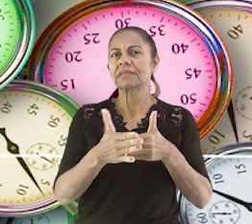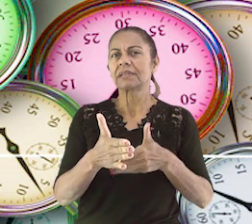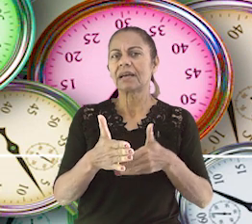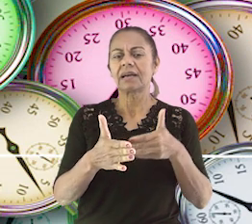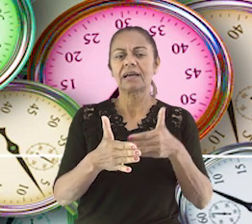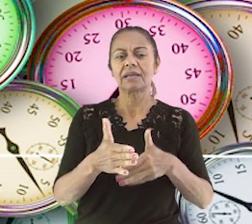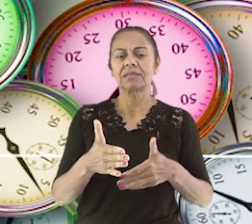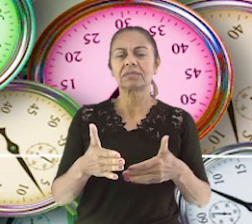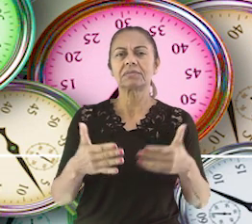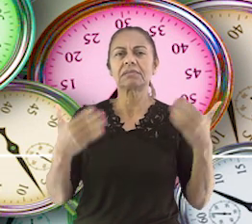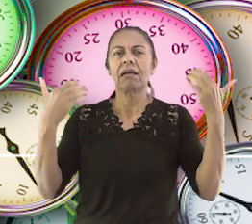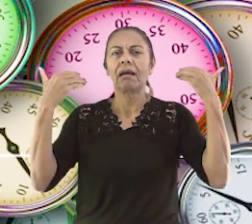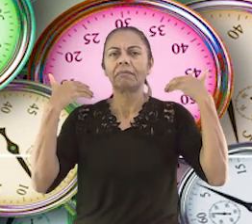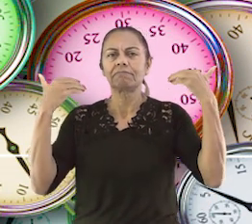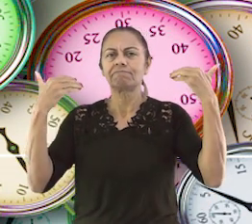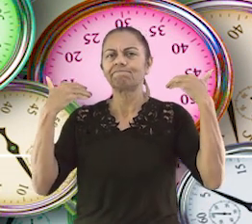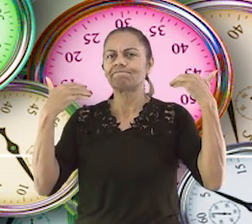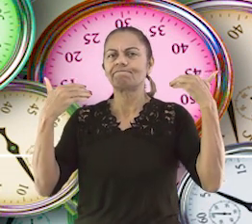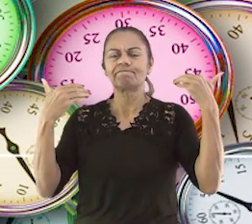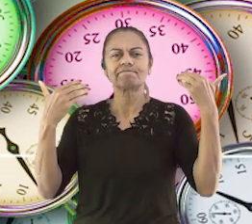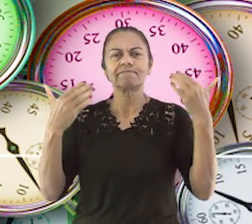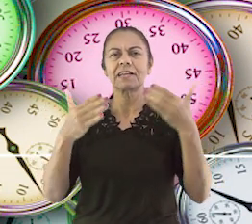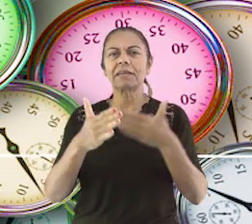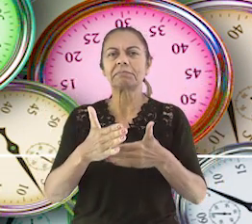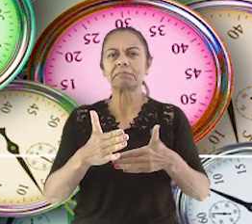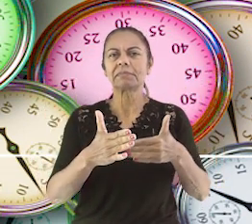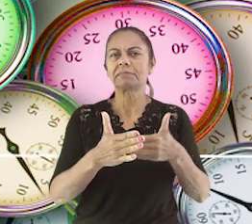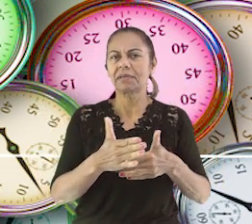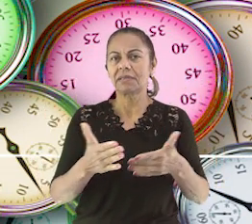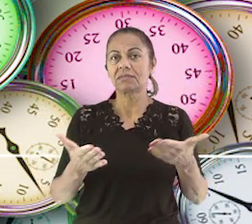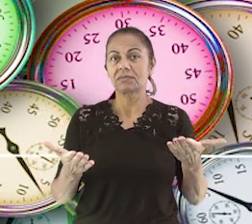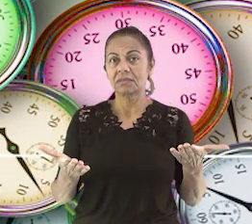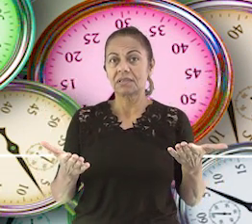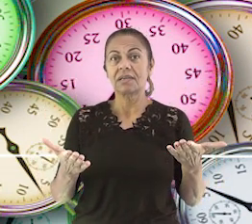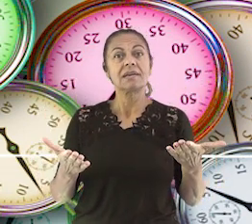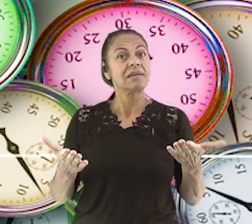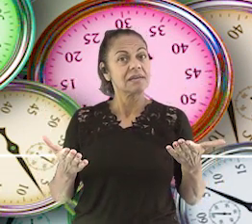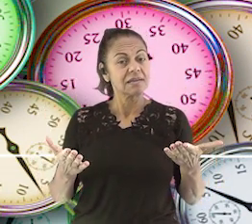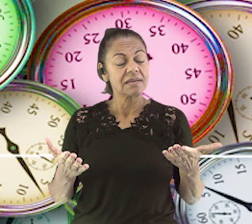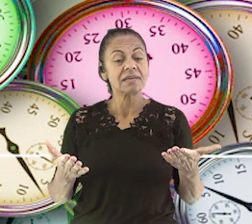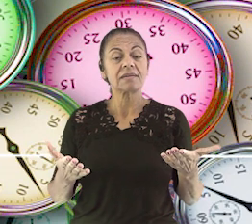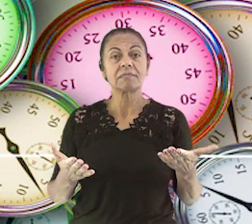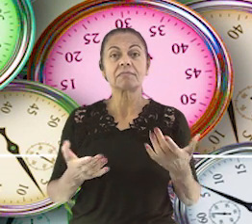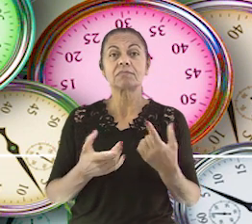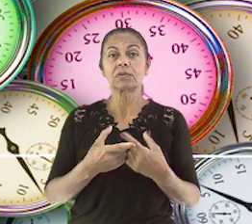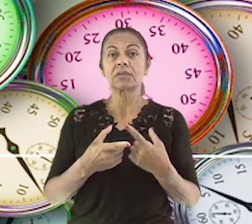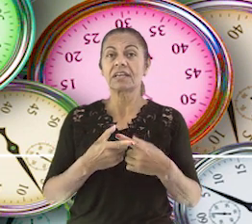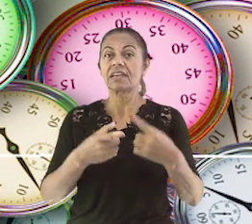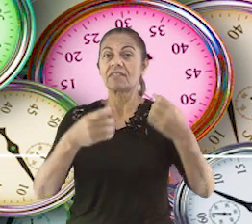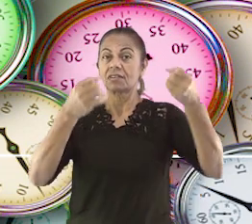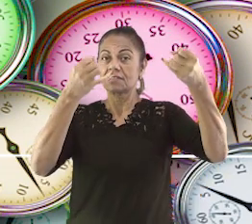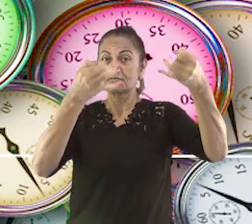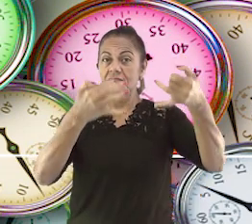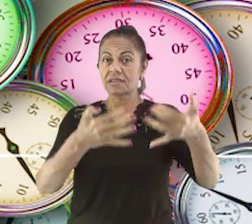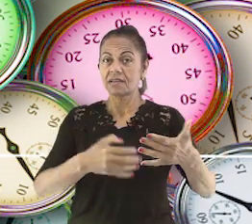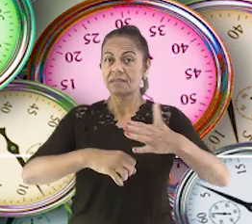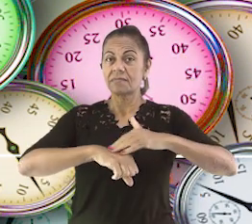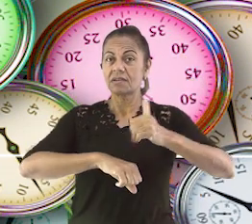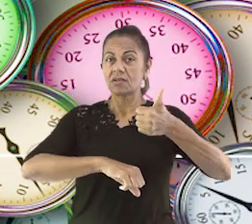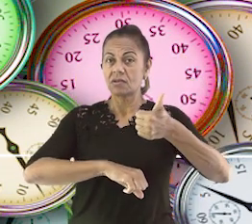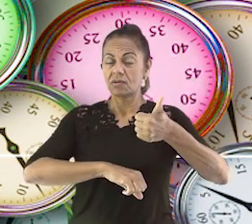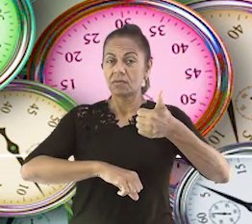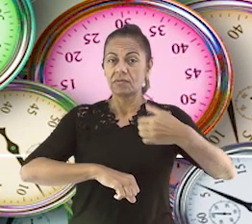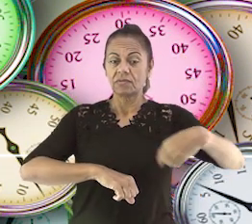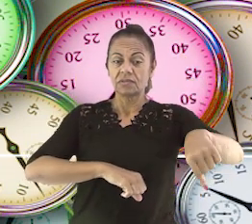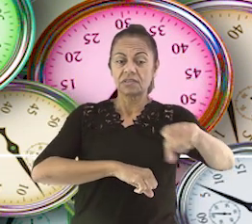é o que fazemos durante todo o dia. Como assim, professor Wallace? Vou explicar melhor